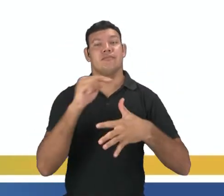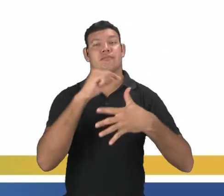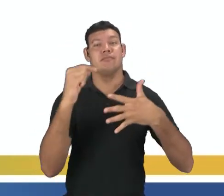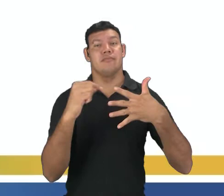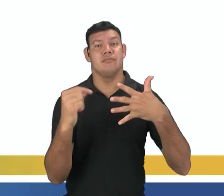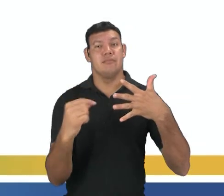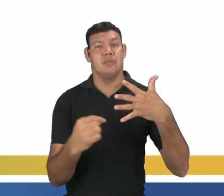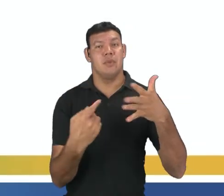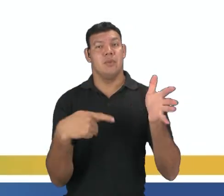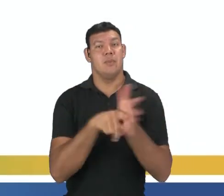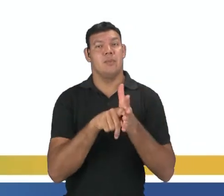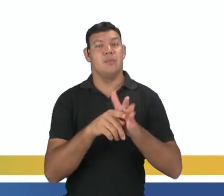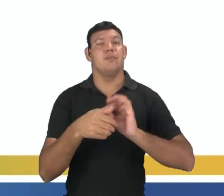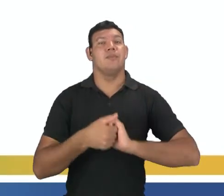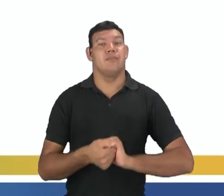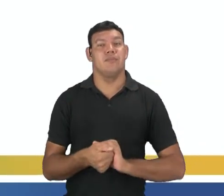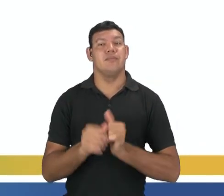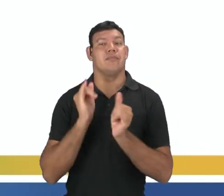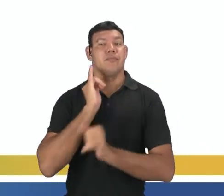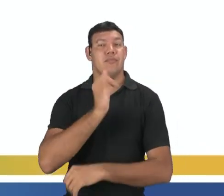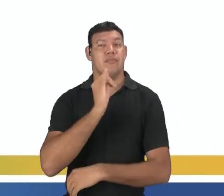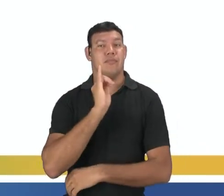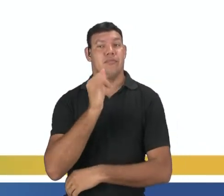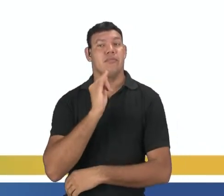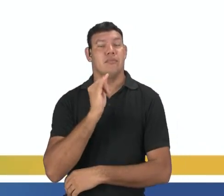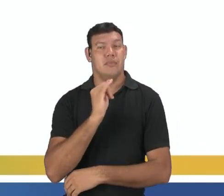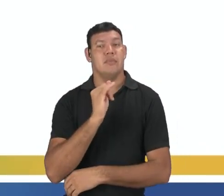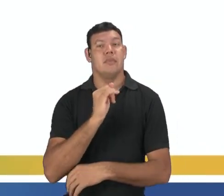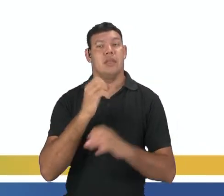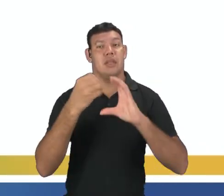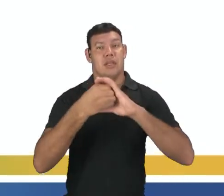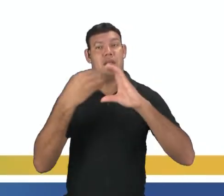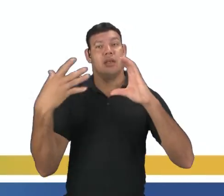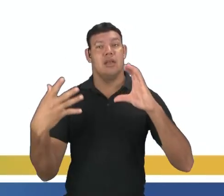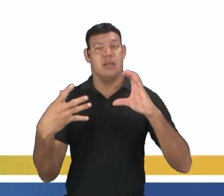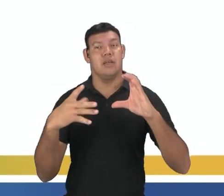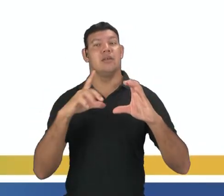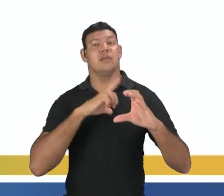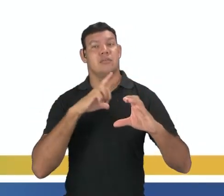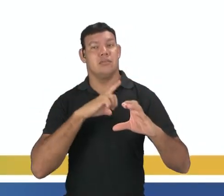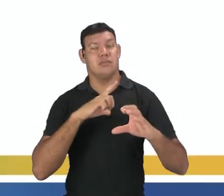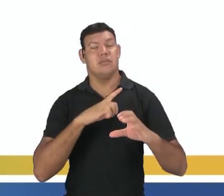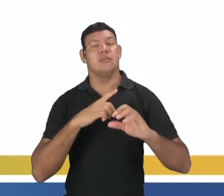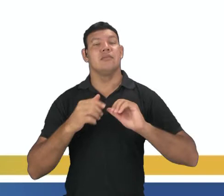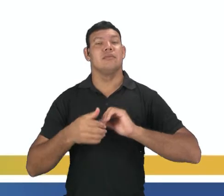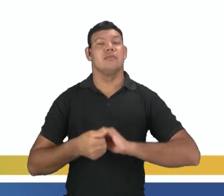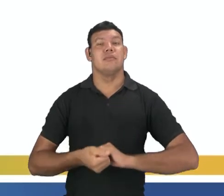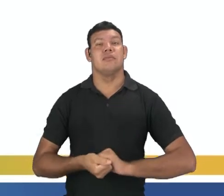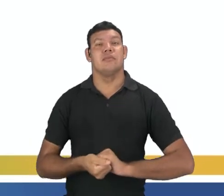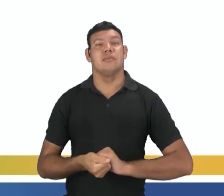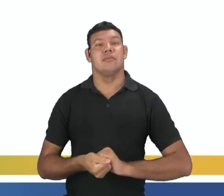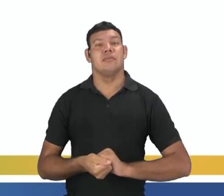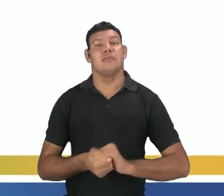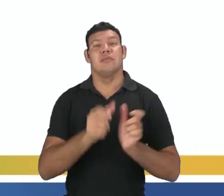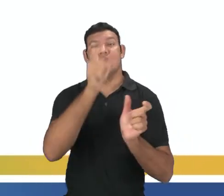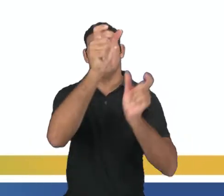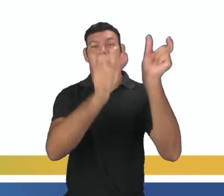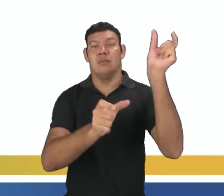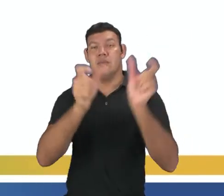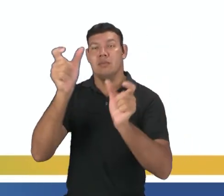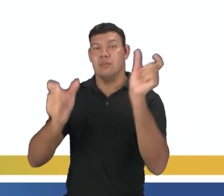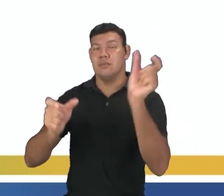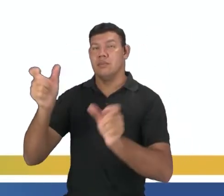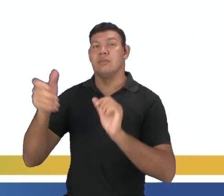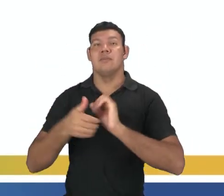Para que uma narrativa seja considerada um conto, alguns elementos são muito importantes. Tem que ter os